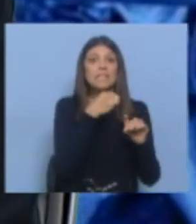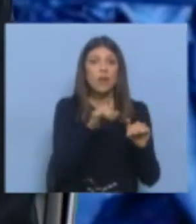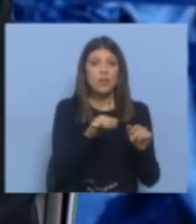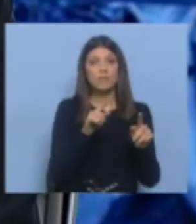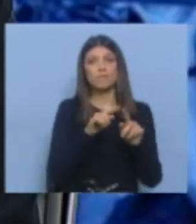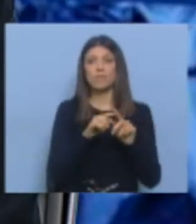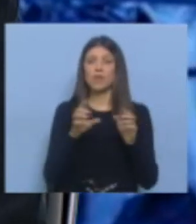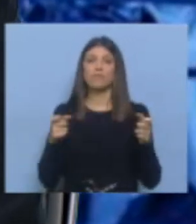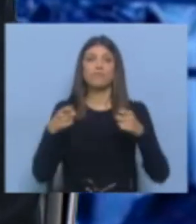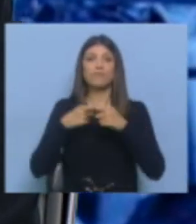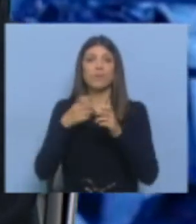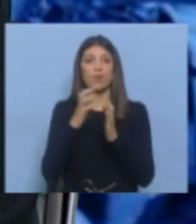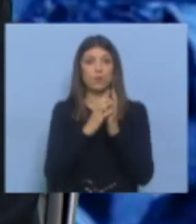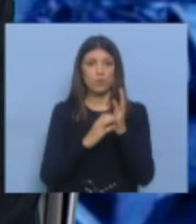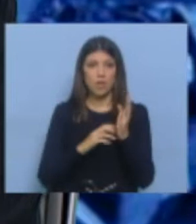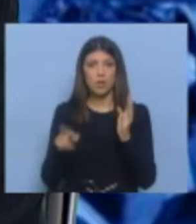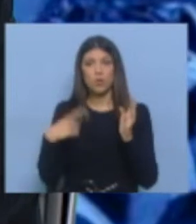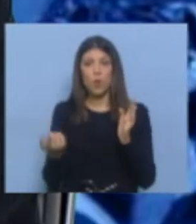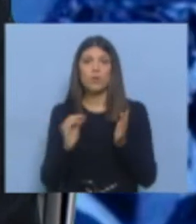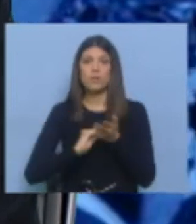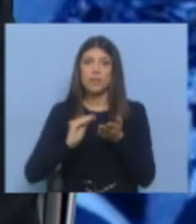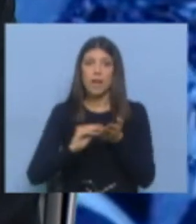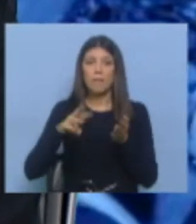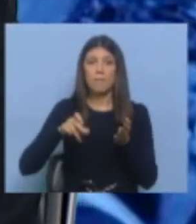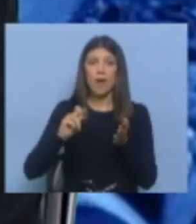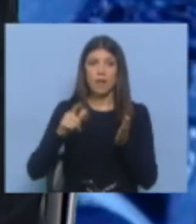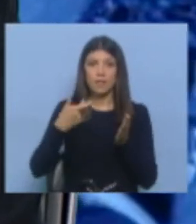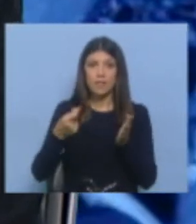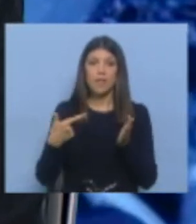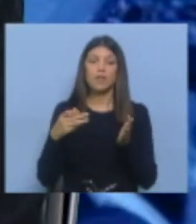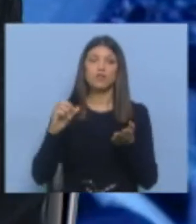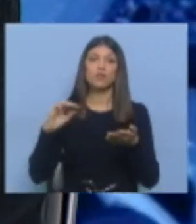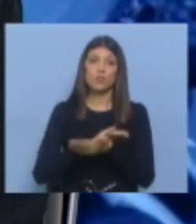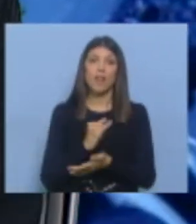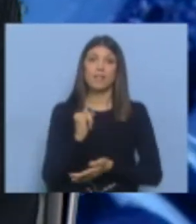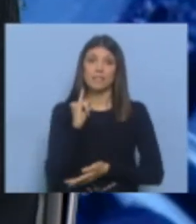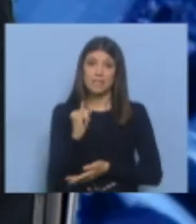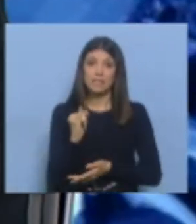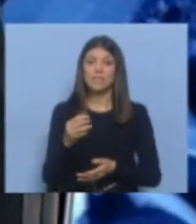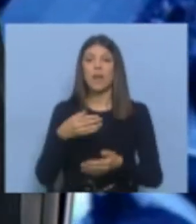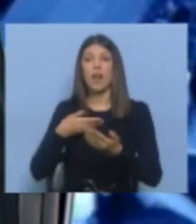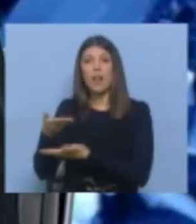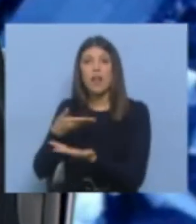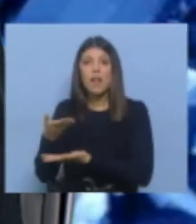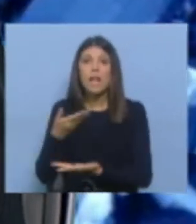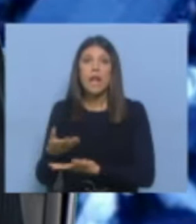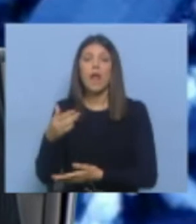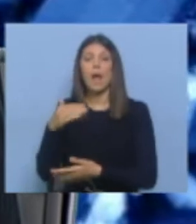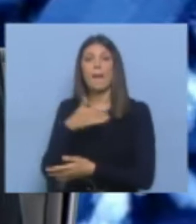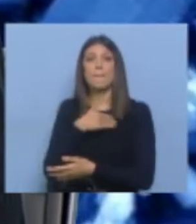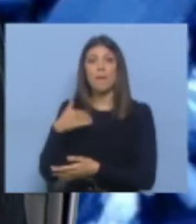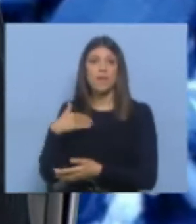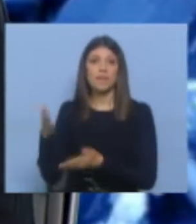com um texto da Marta Reis no I, em que, falando com um médico italiano, ele